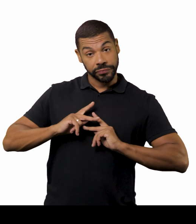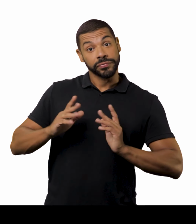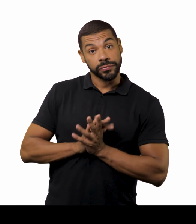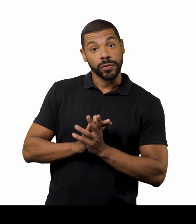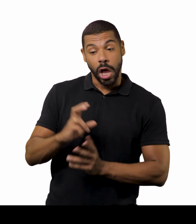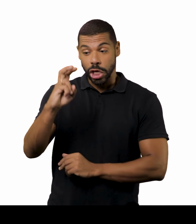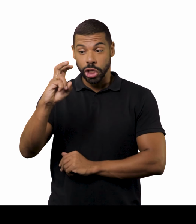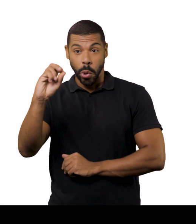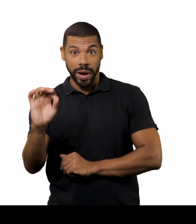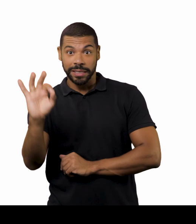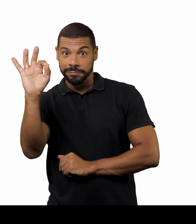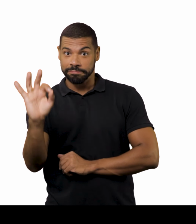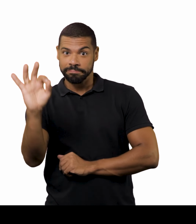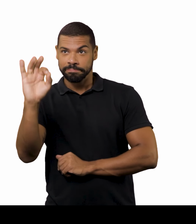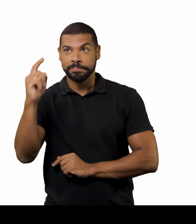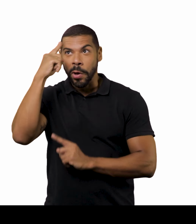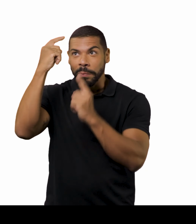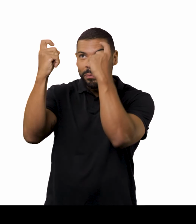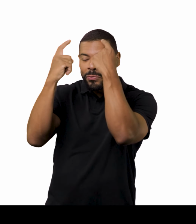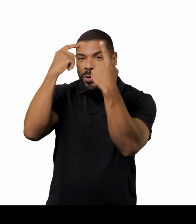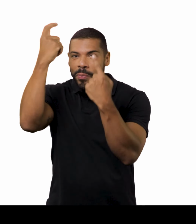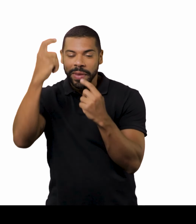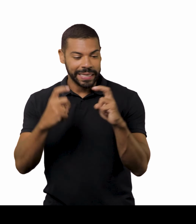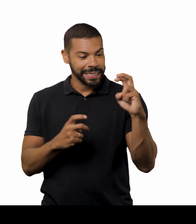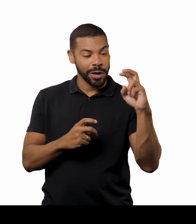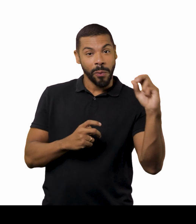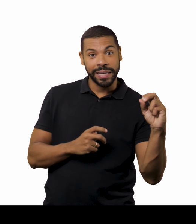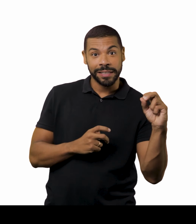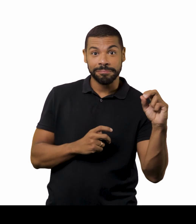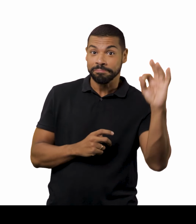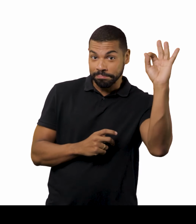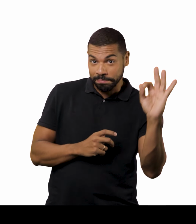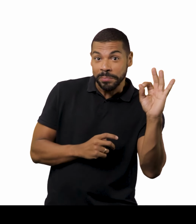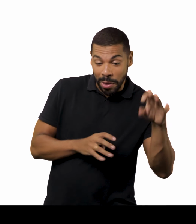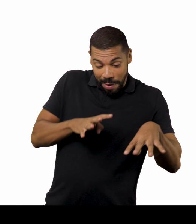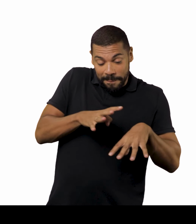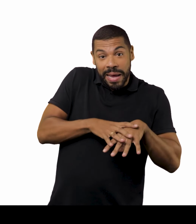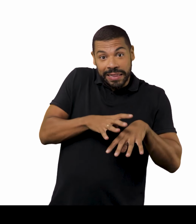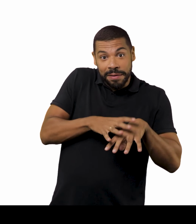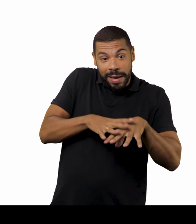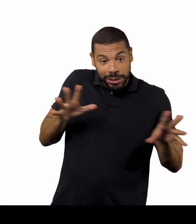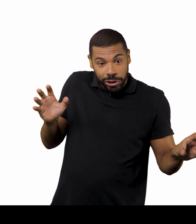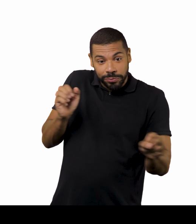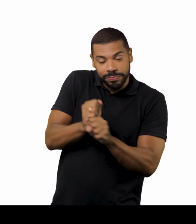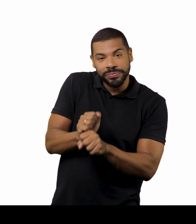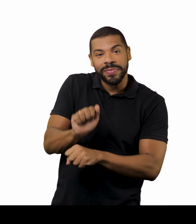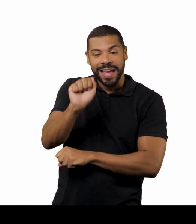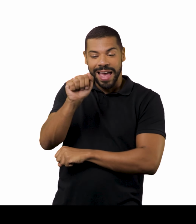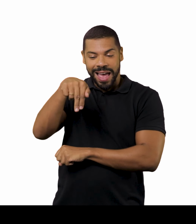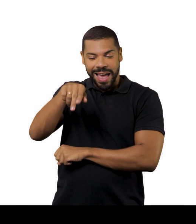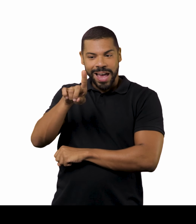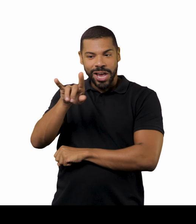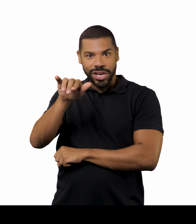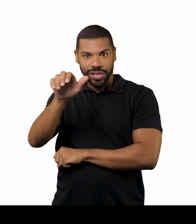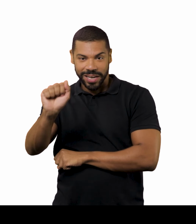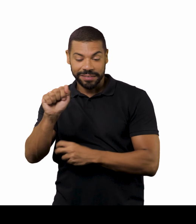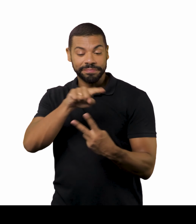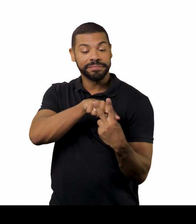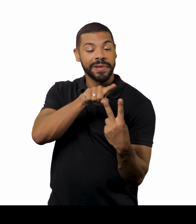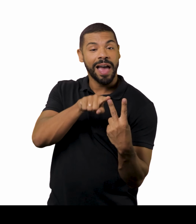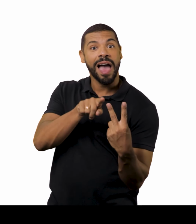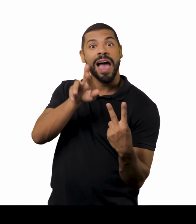moda é 50% inspiração, 50% é matemática. A Ângela e Rafael me propõem